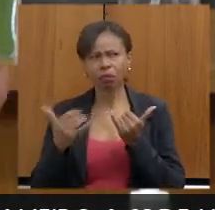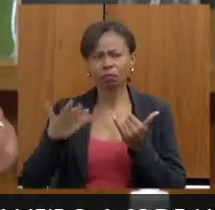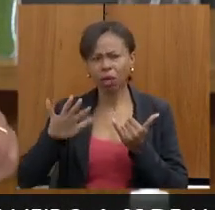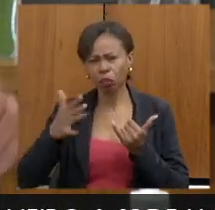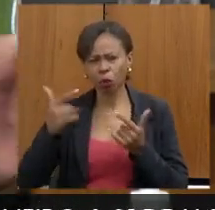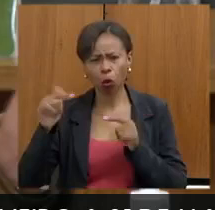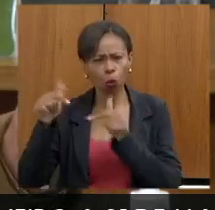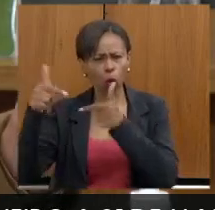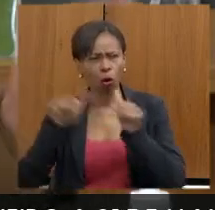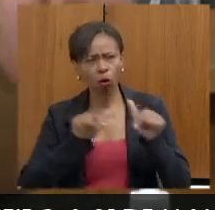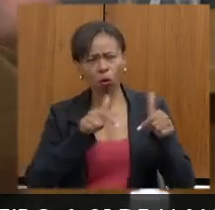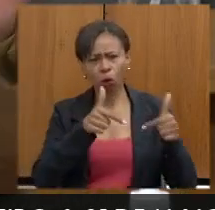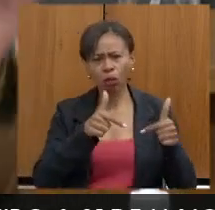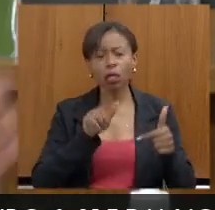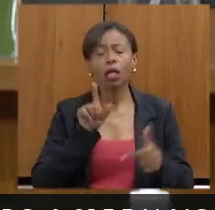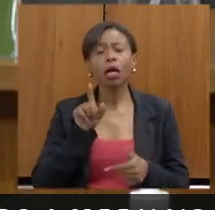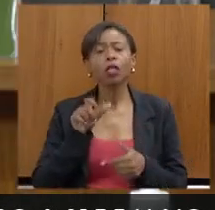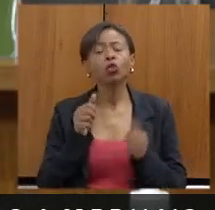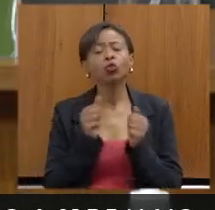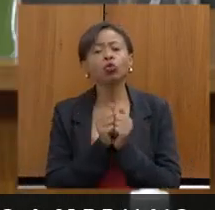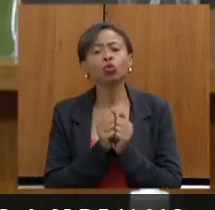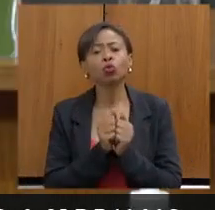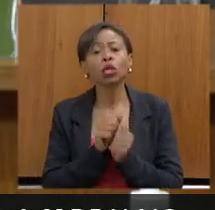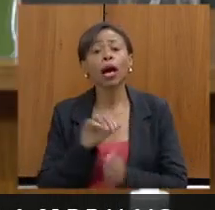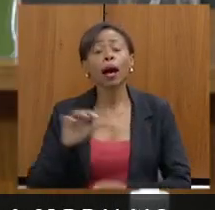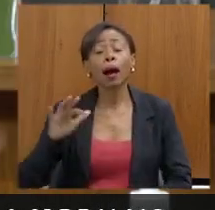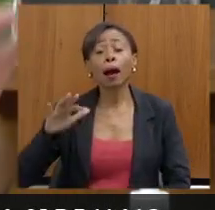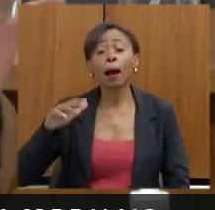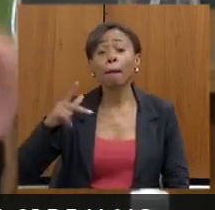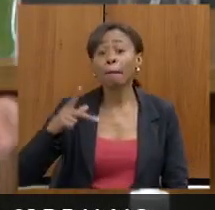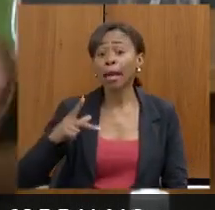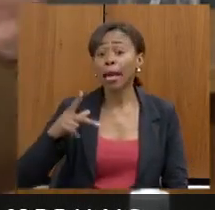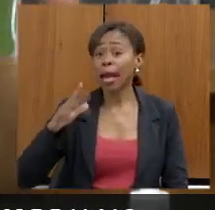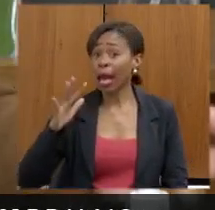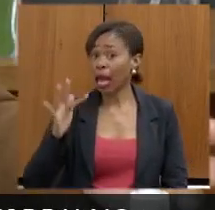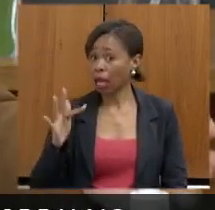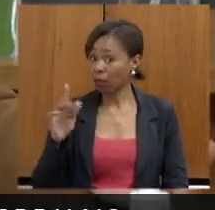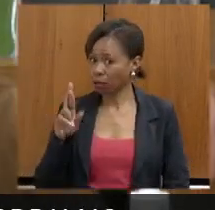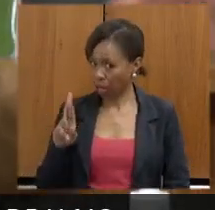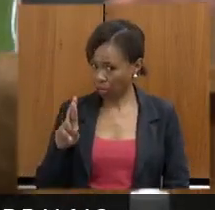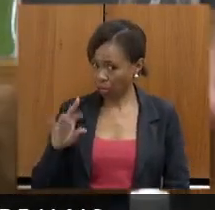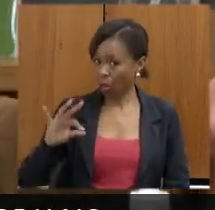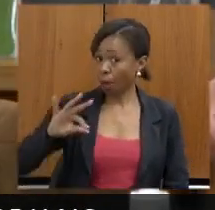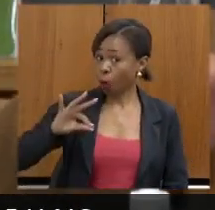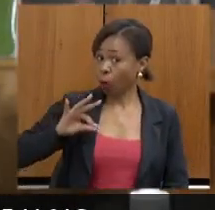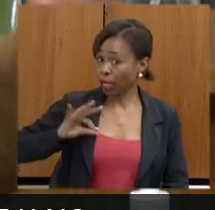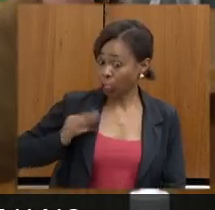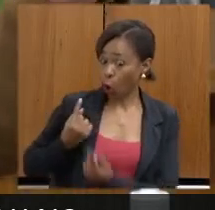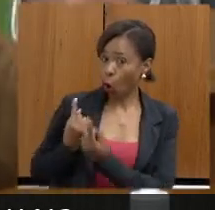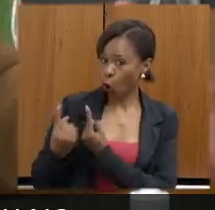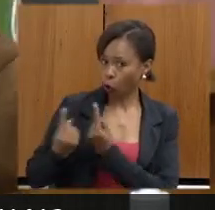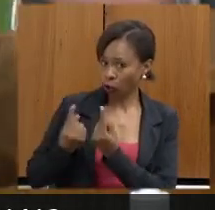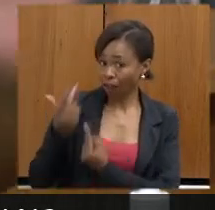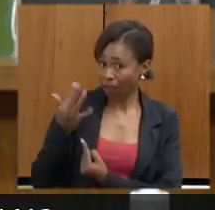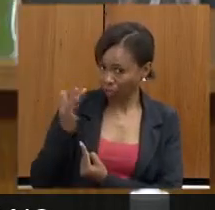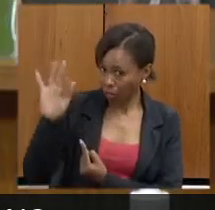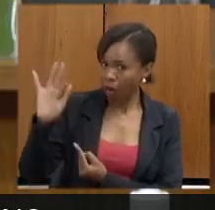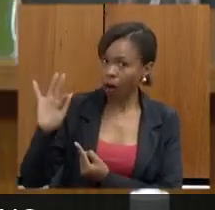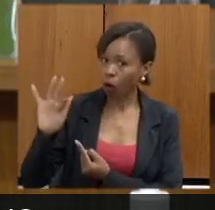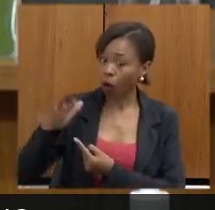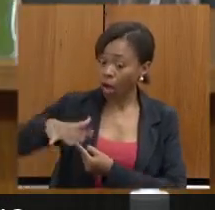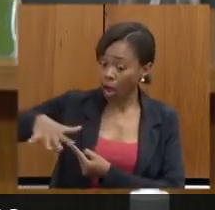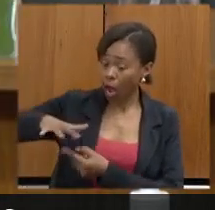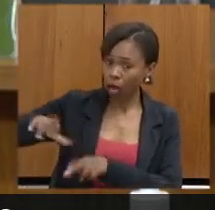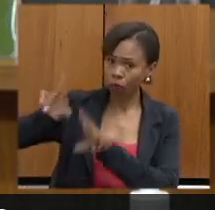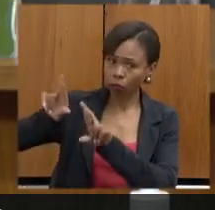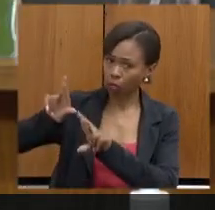Federal que estavam conosco lá a Polícia Rodoviária Federal então lá já é outro tipo de competência prevista então que siga